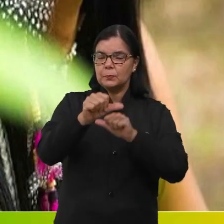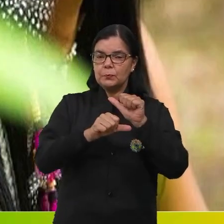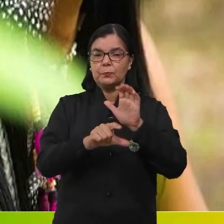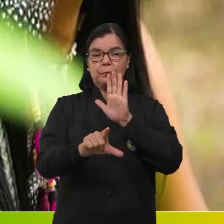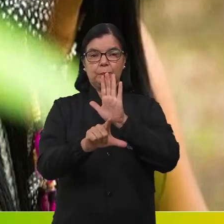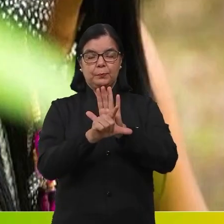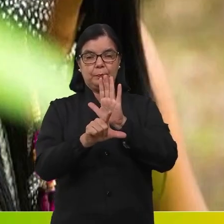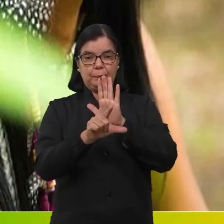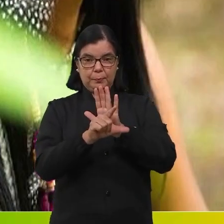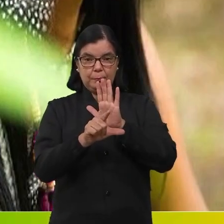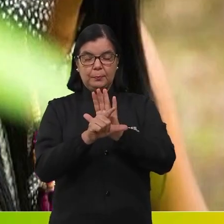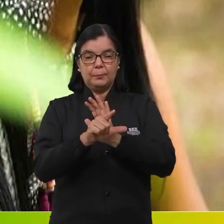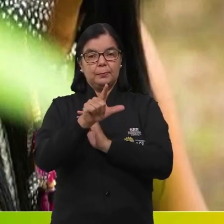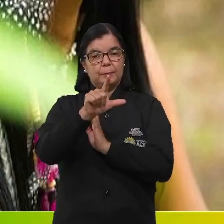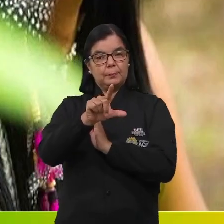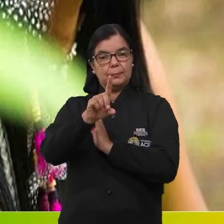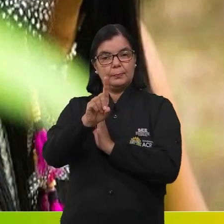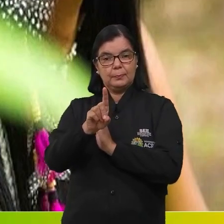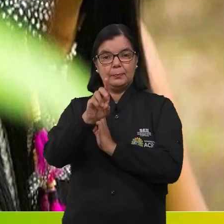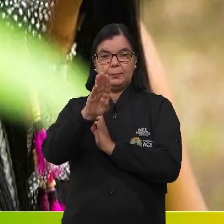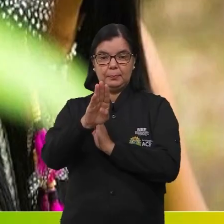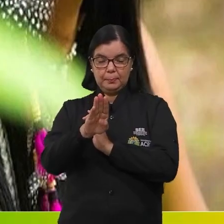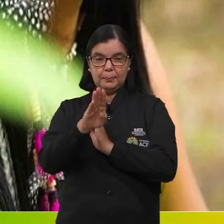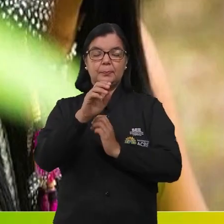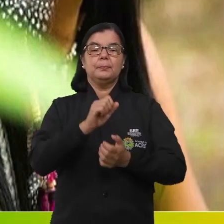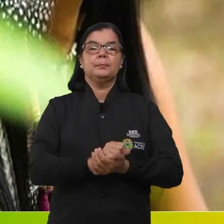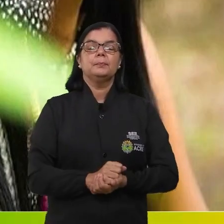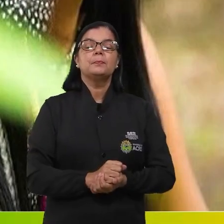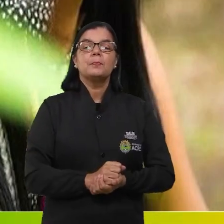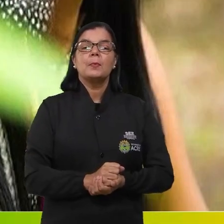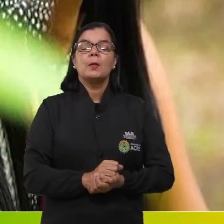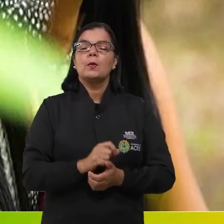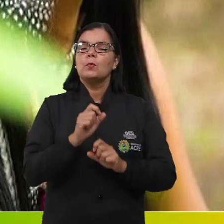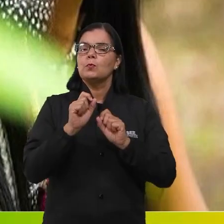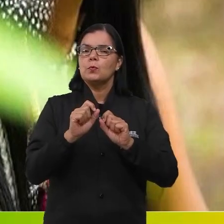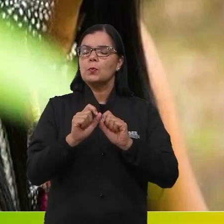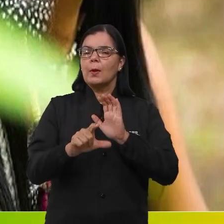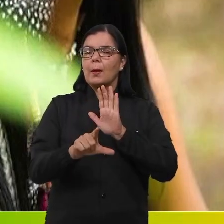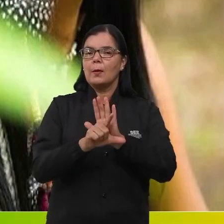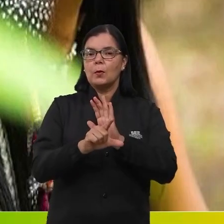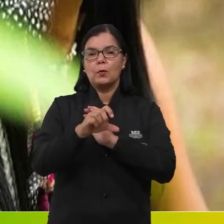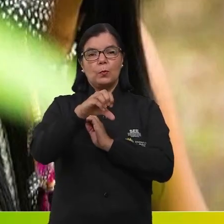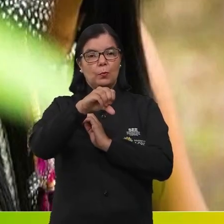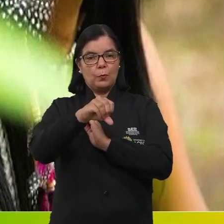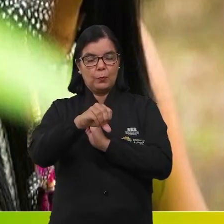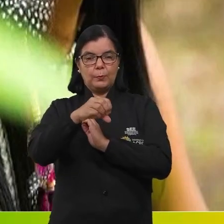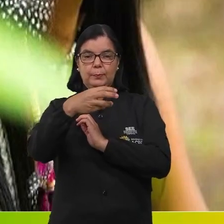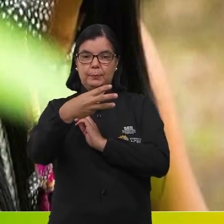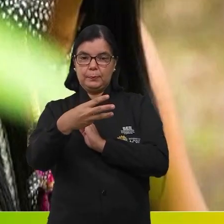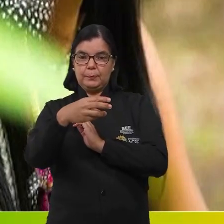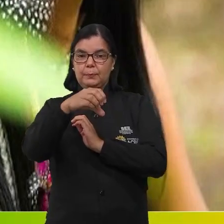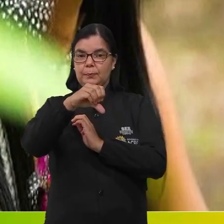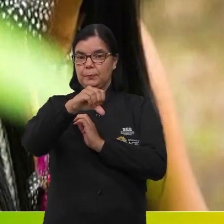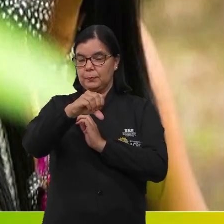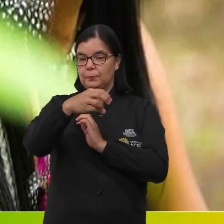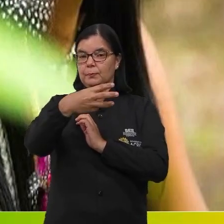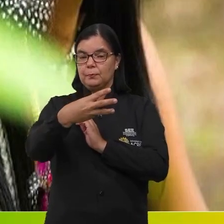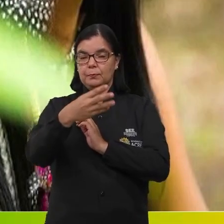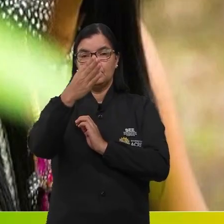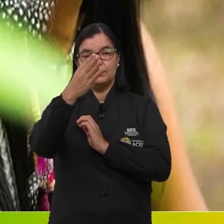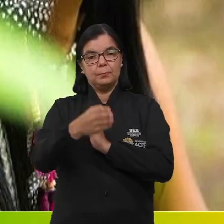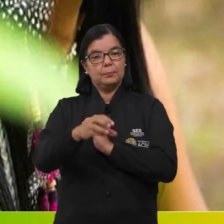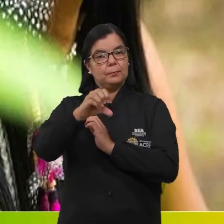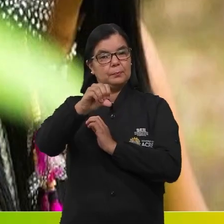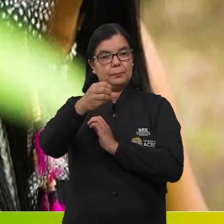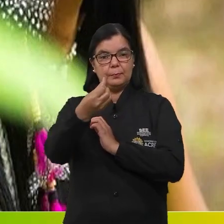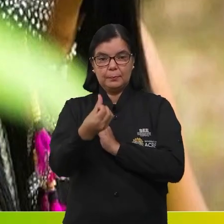de Diretrizes e Bases da Educação Nacional, que é a LDB, que é a Lei número 9.394 de